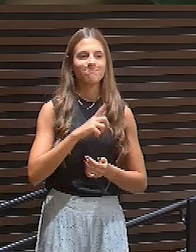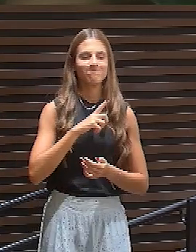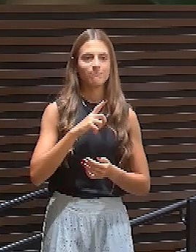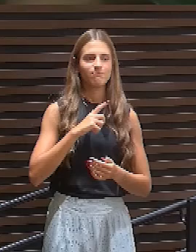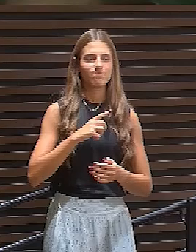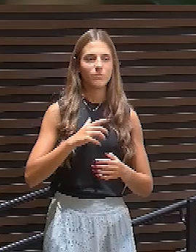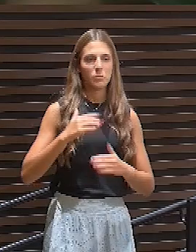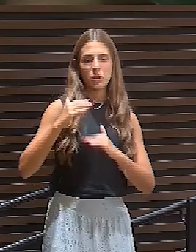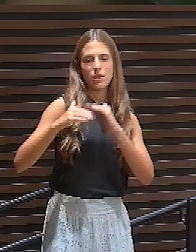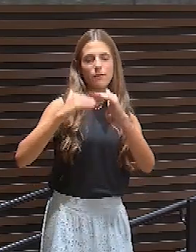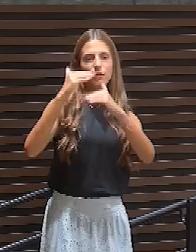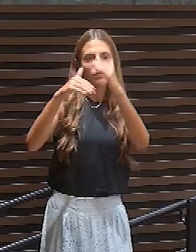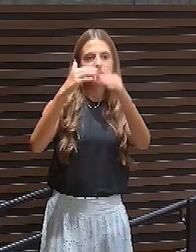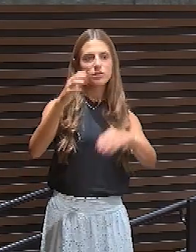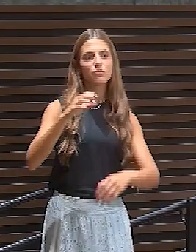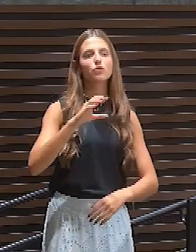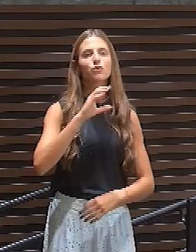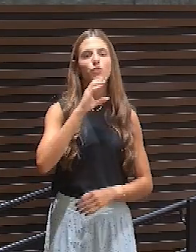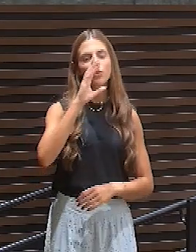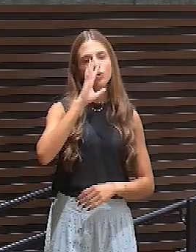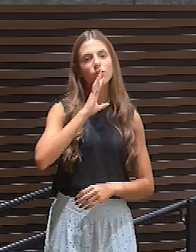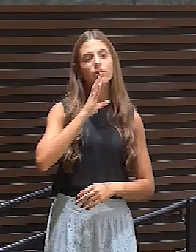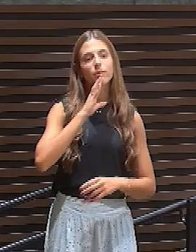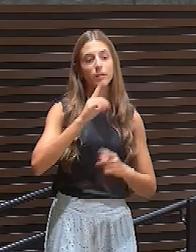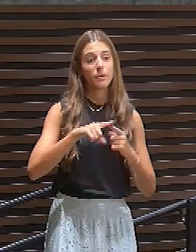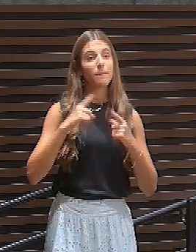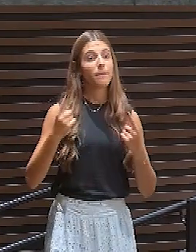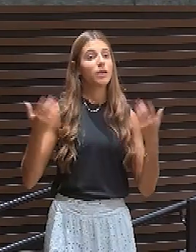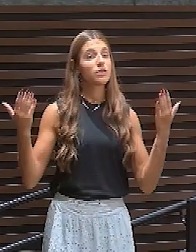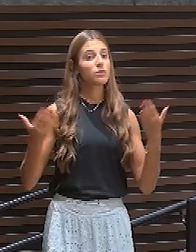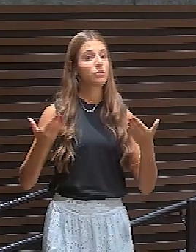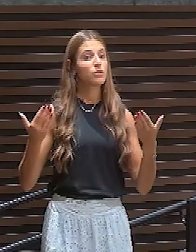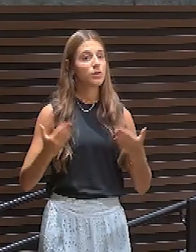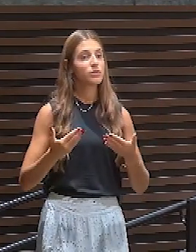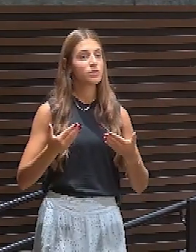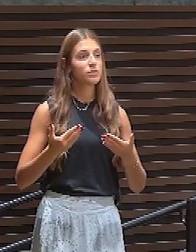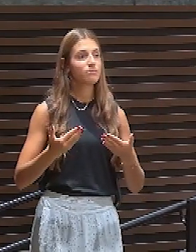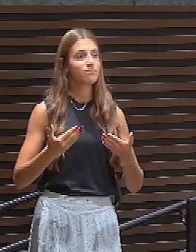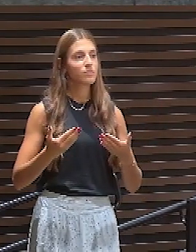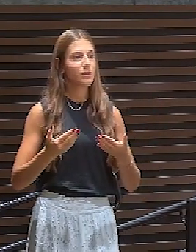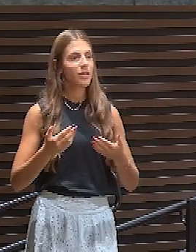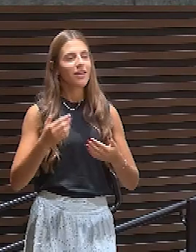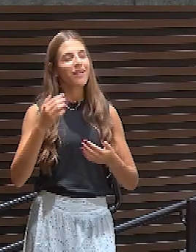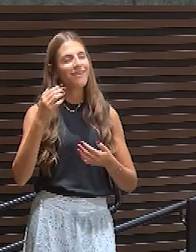conhecimento, quando hoje nós não conseguimos guardar o telefone da esposa.